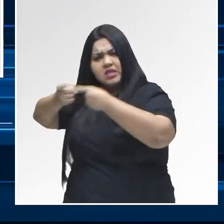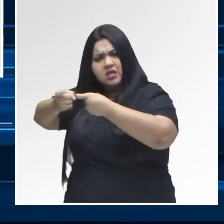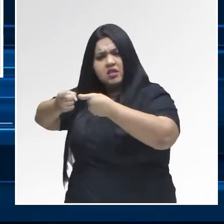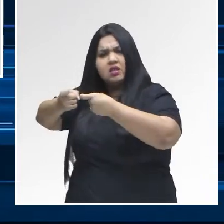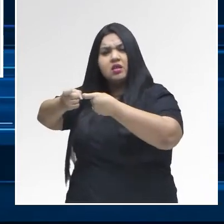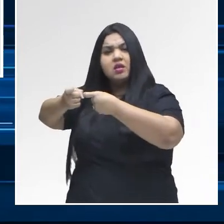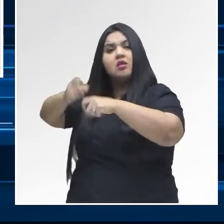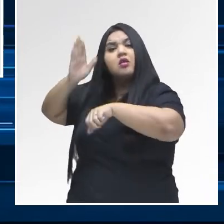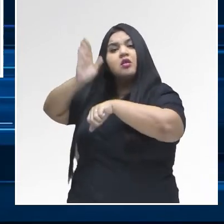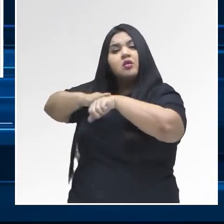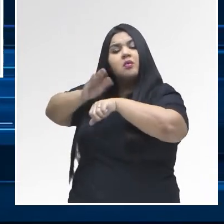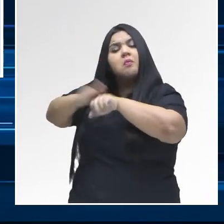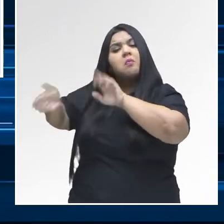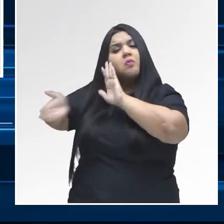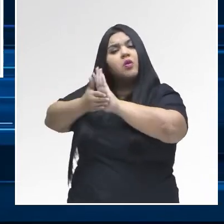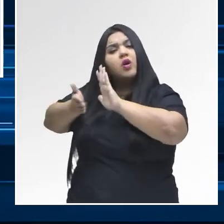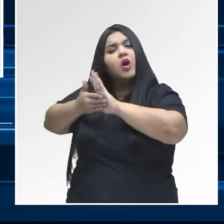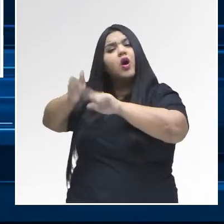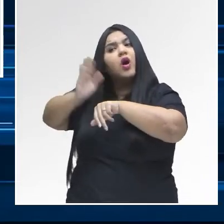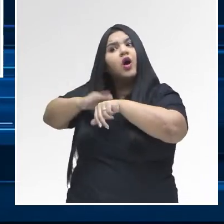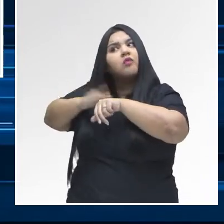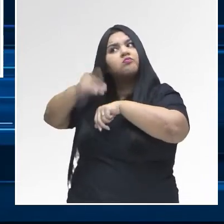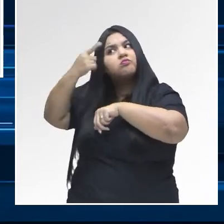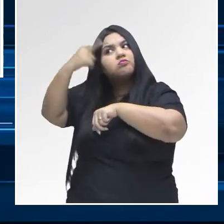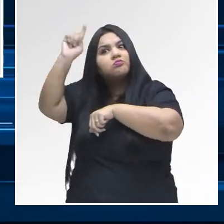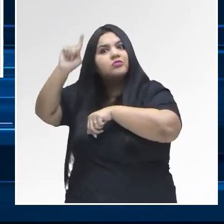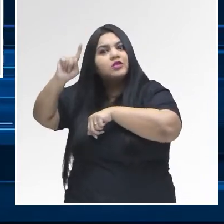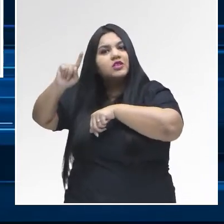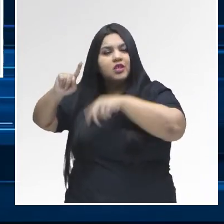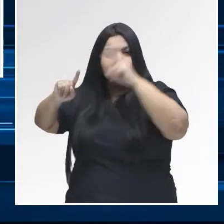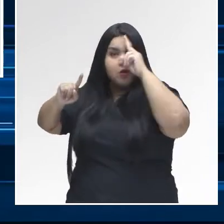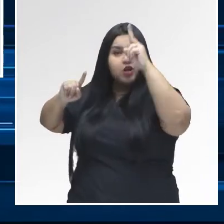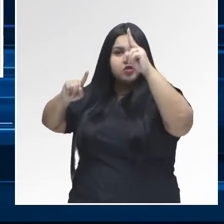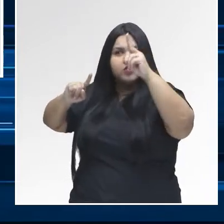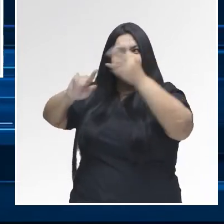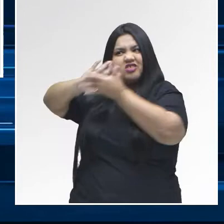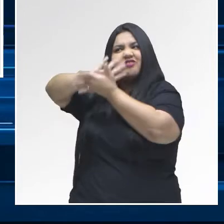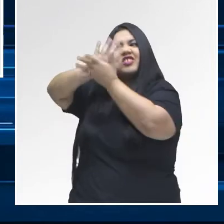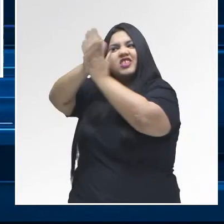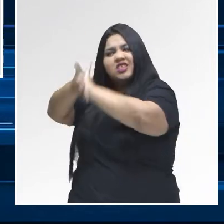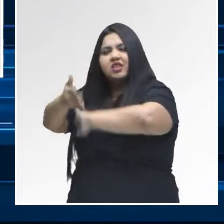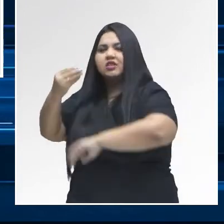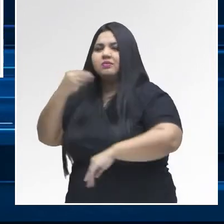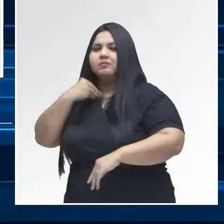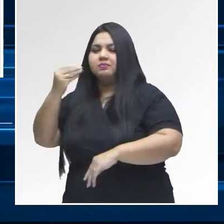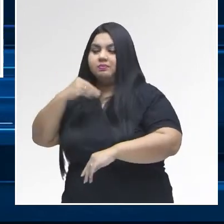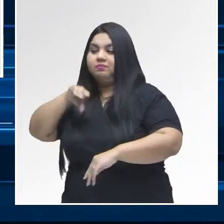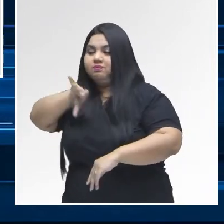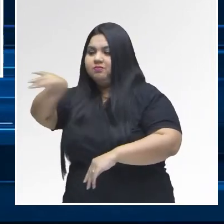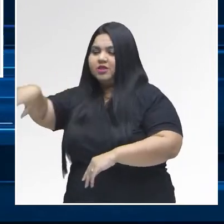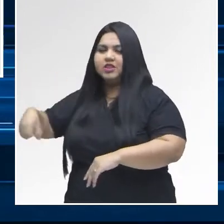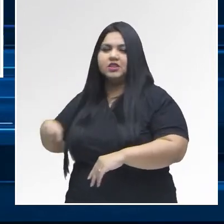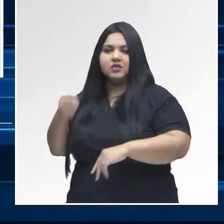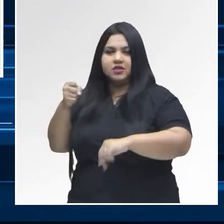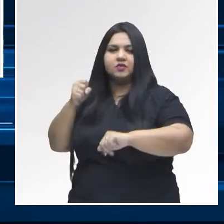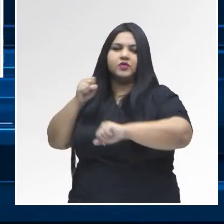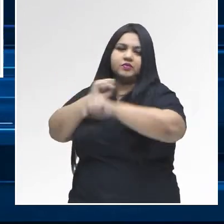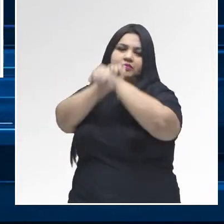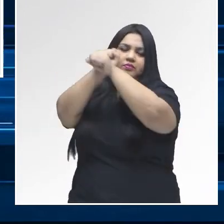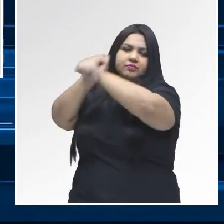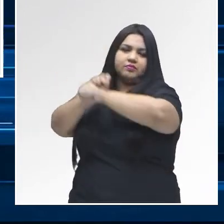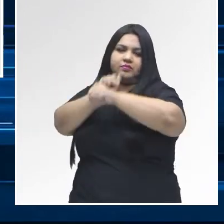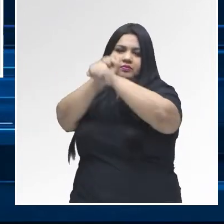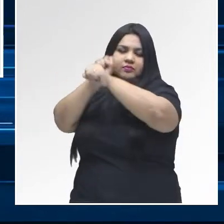eram propositais, onde as tribos mais fortes iam, derrotavam os mais fracos e transformavam em escravos. E aí,